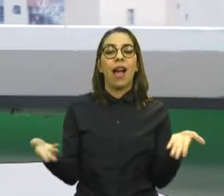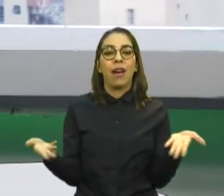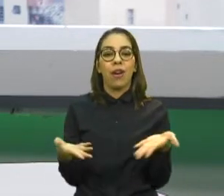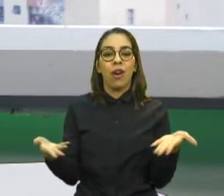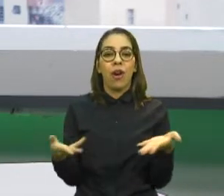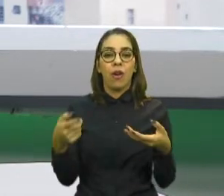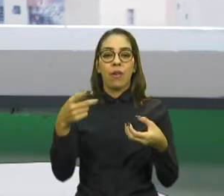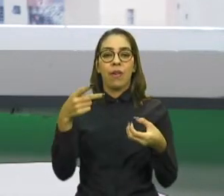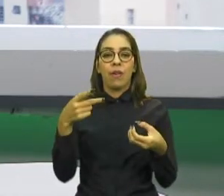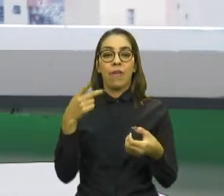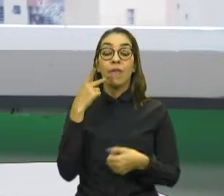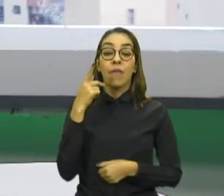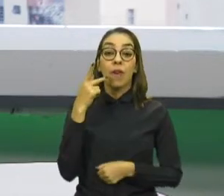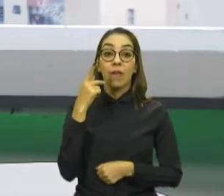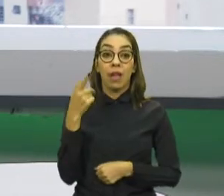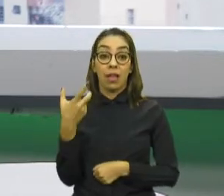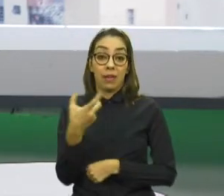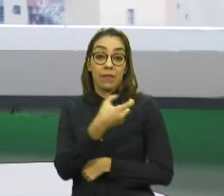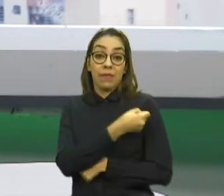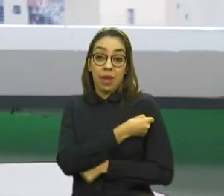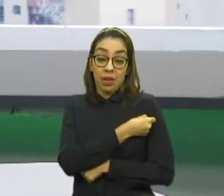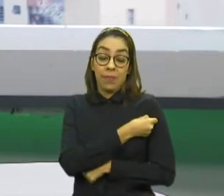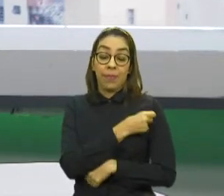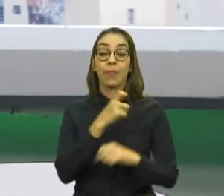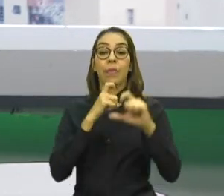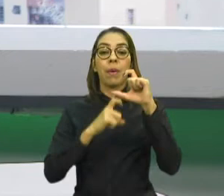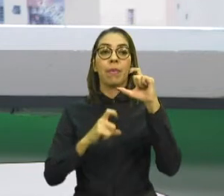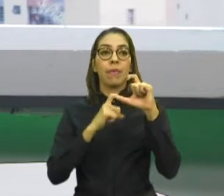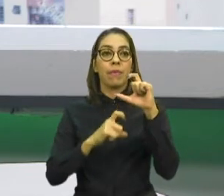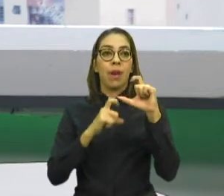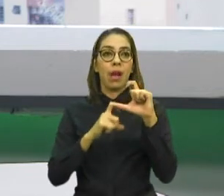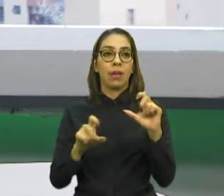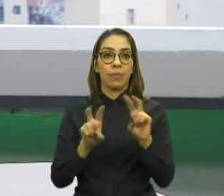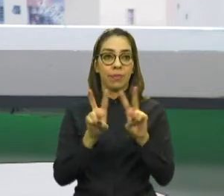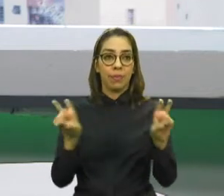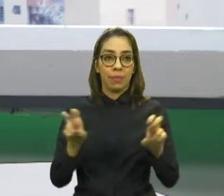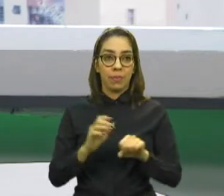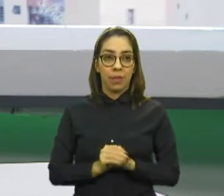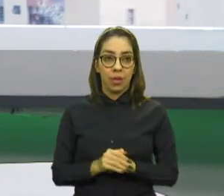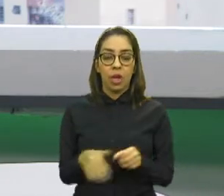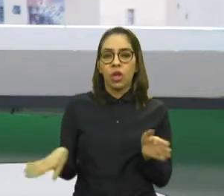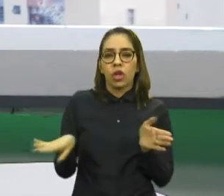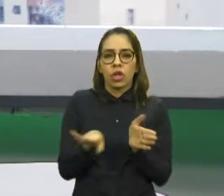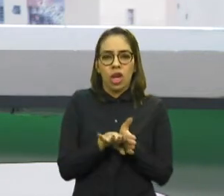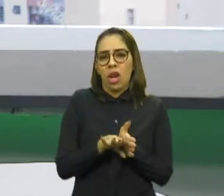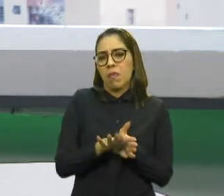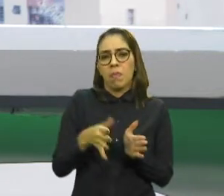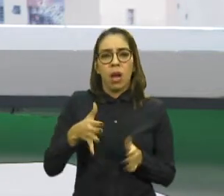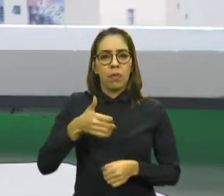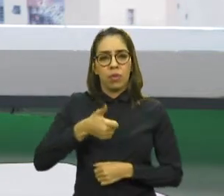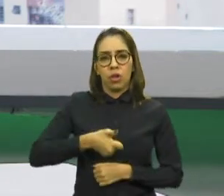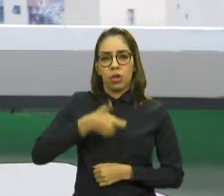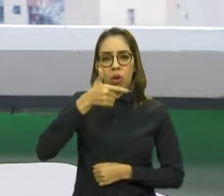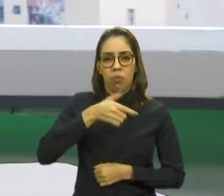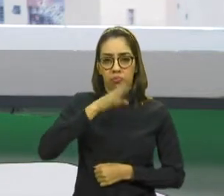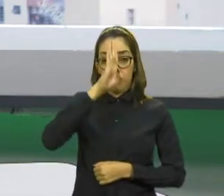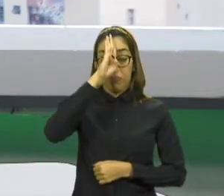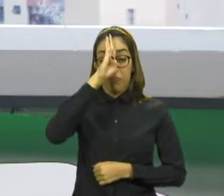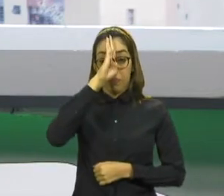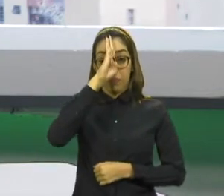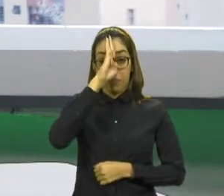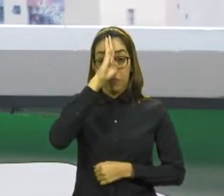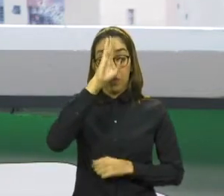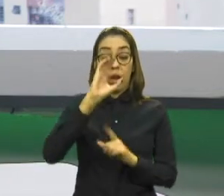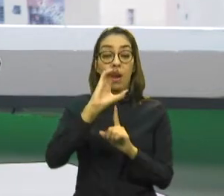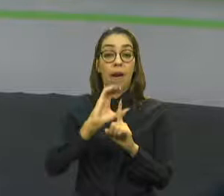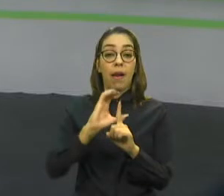310.050 doses de vacinas da Pfizer. A previsão é que o lote chegue por volta de 12h40, de acordo com o cronograma do Ministério